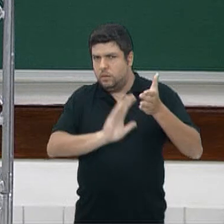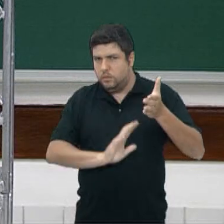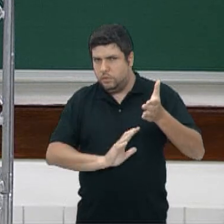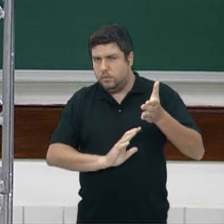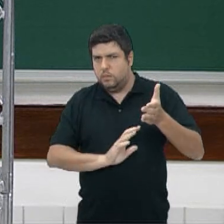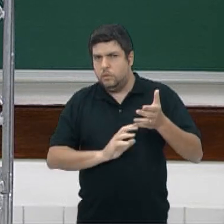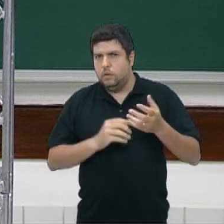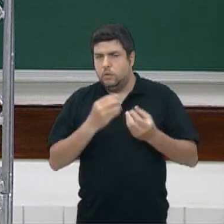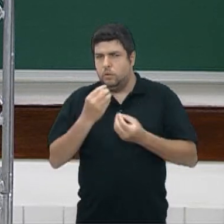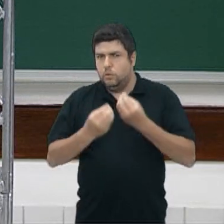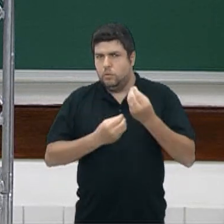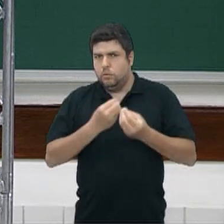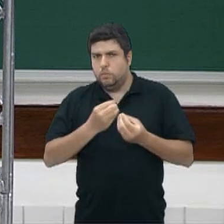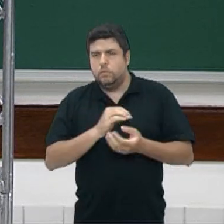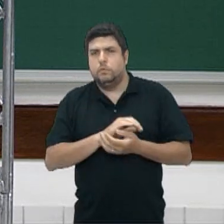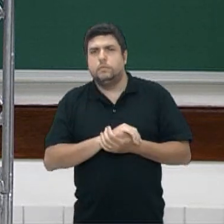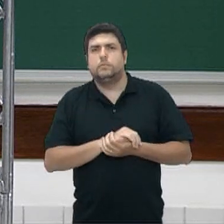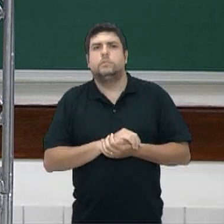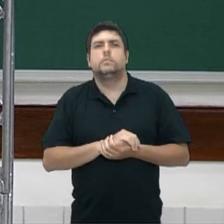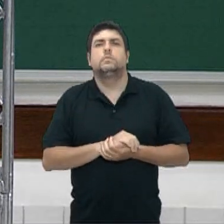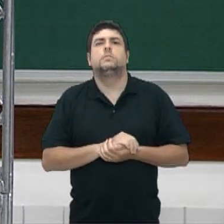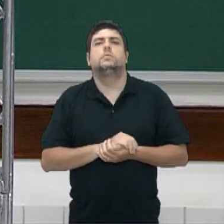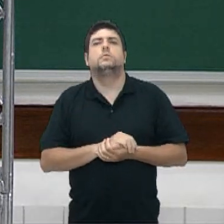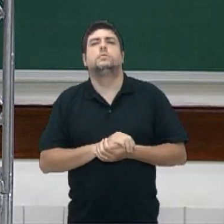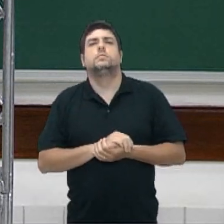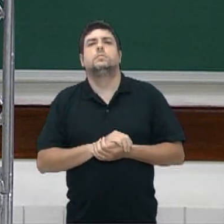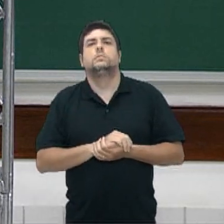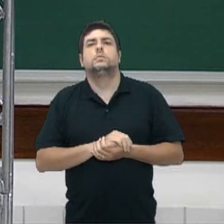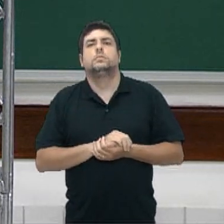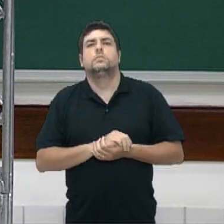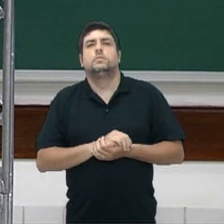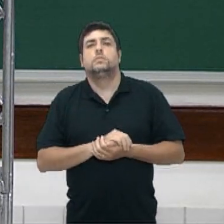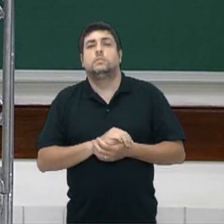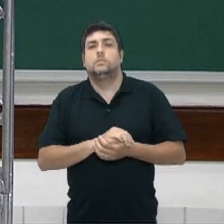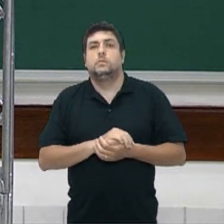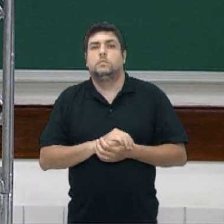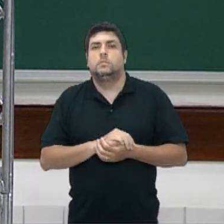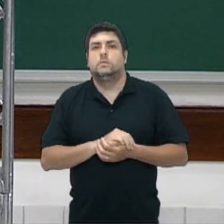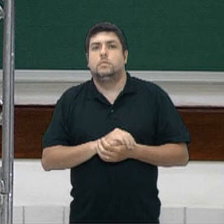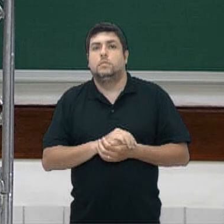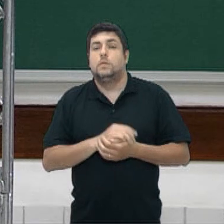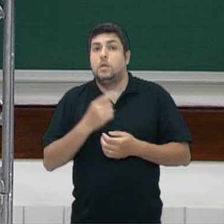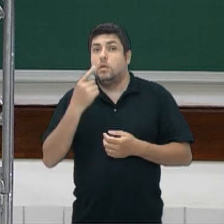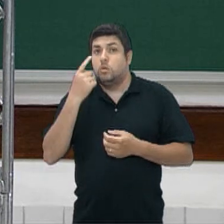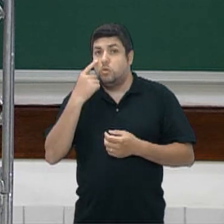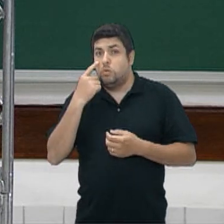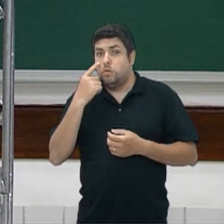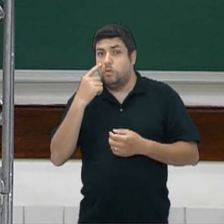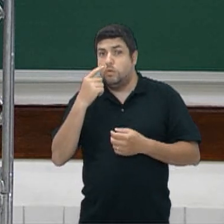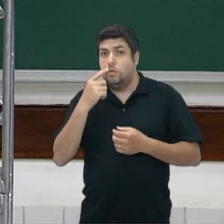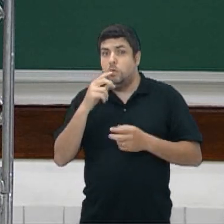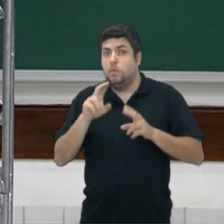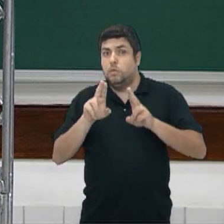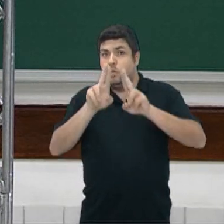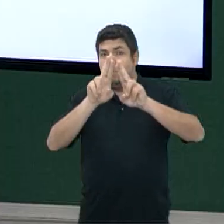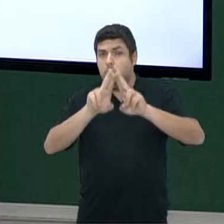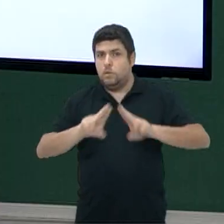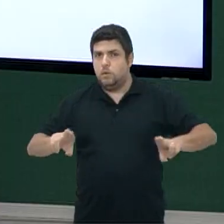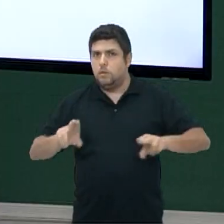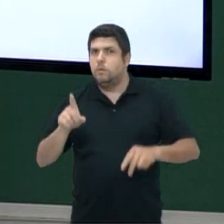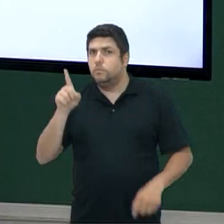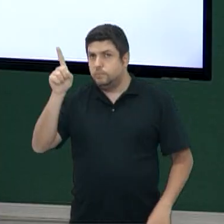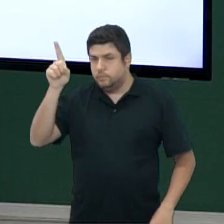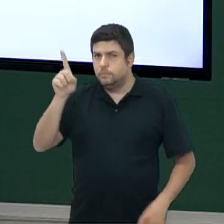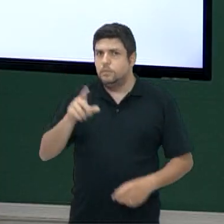exercício número 1. Acompanhem comigo aqui. Um exercício, inclusive, da UFSC, né? Federal de Santa Catarina.